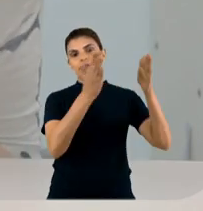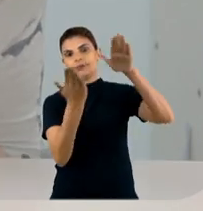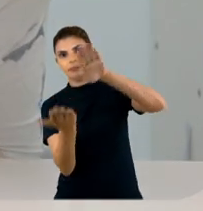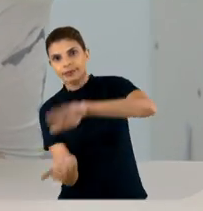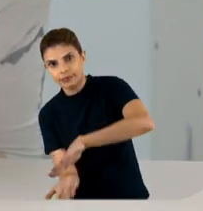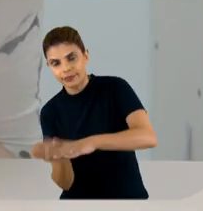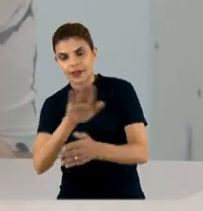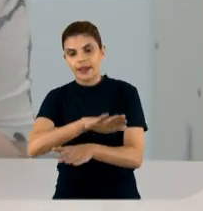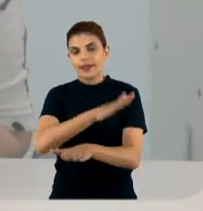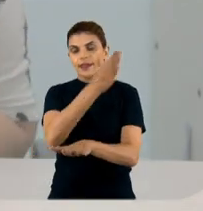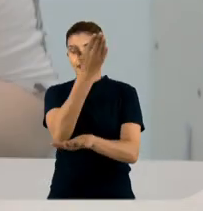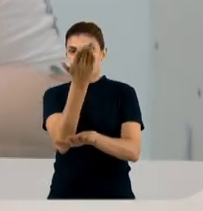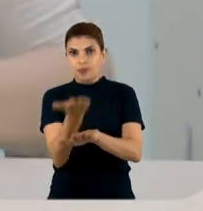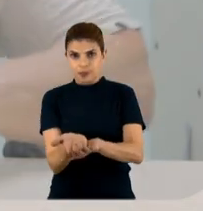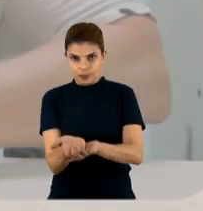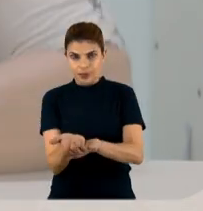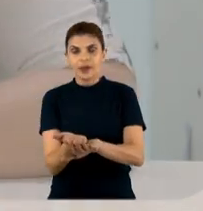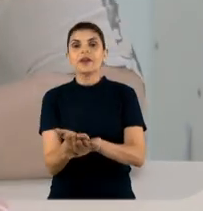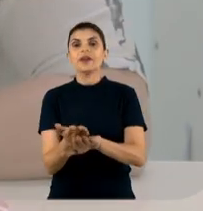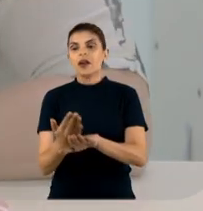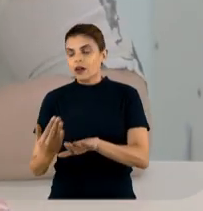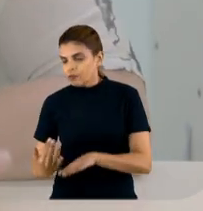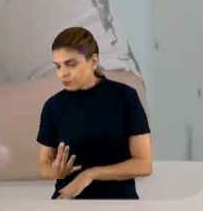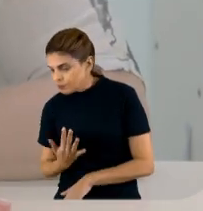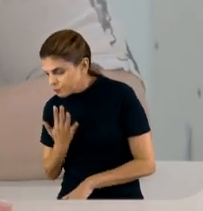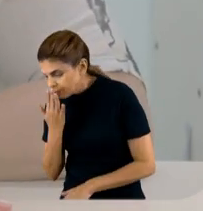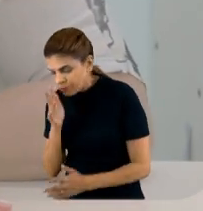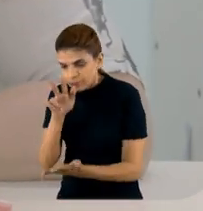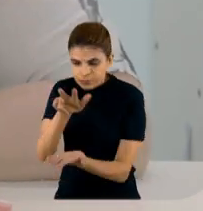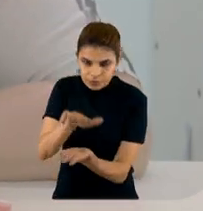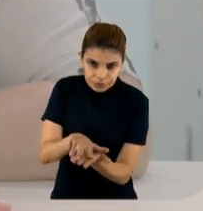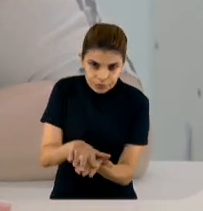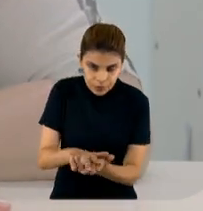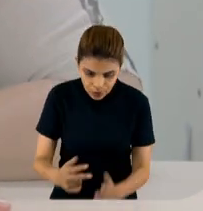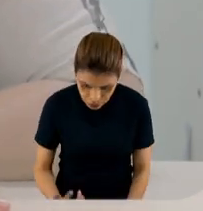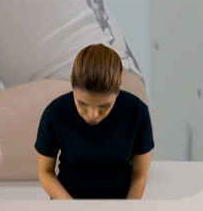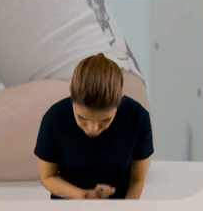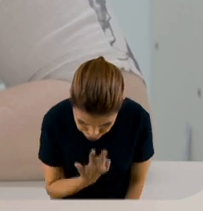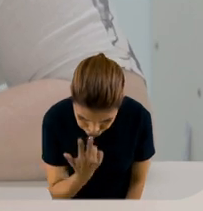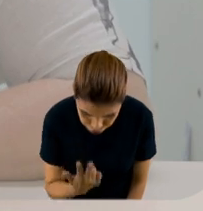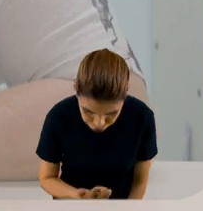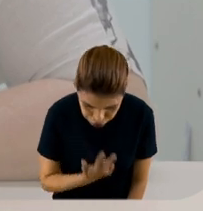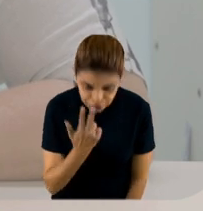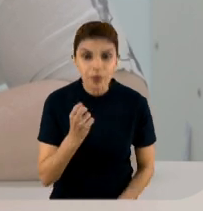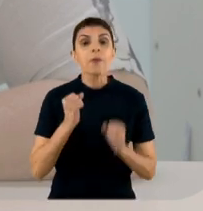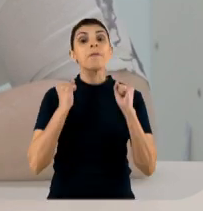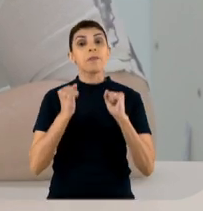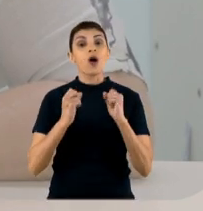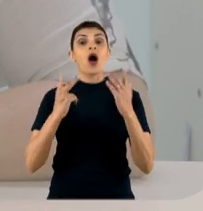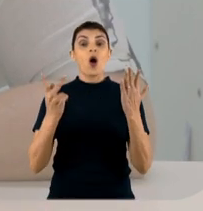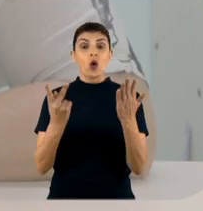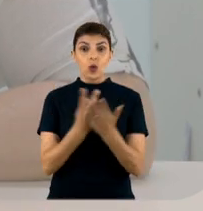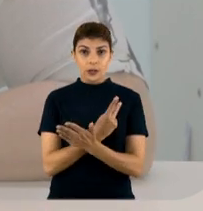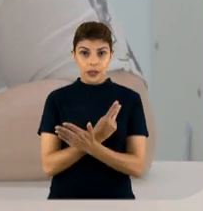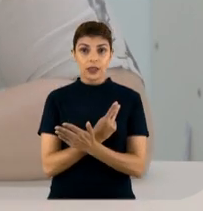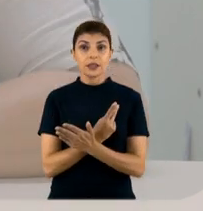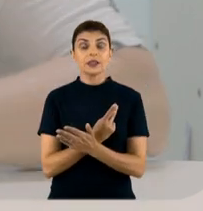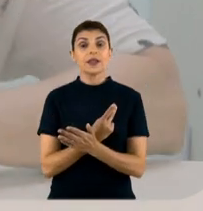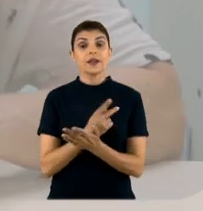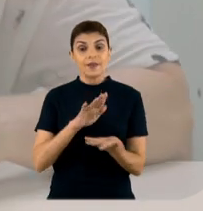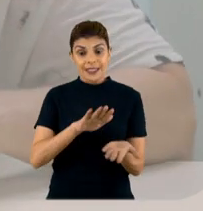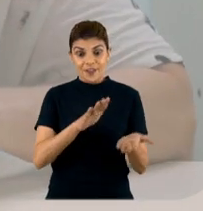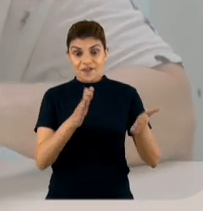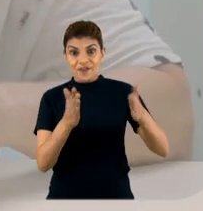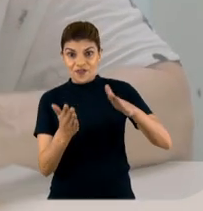ele ficar deitado de bruços e a ventilação mecânica ocorrer nessa posição basicamente o que acontece é